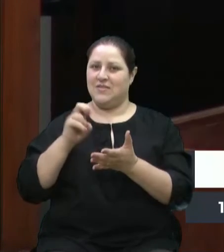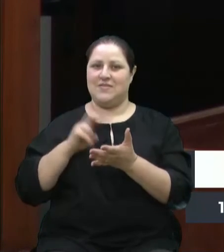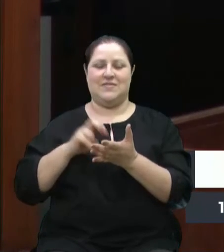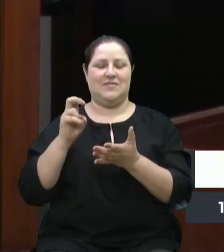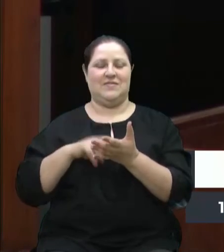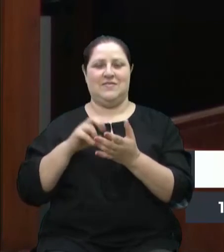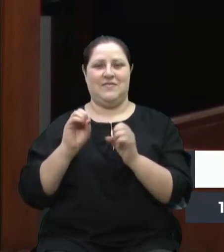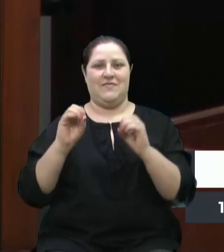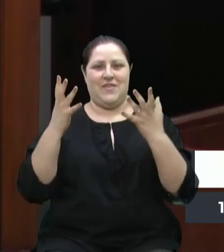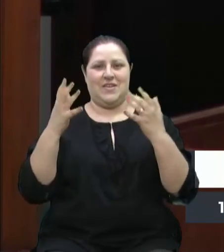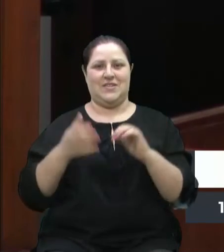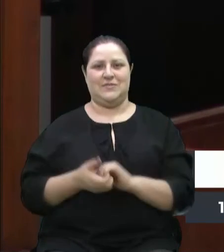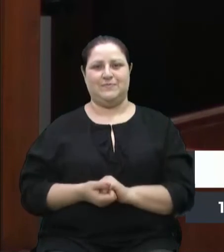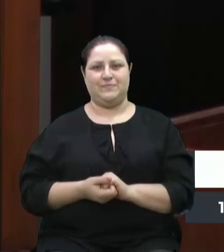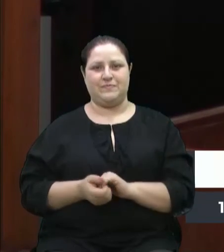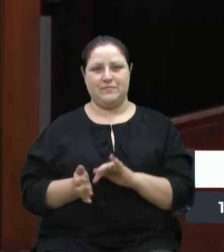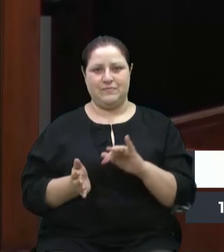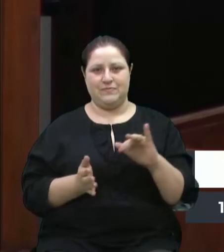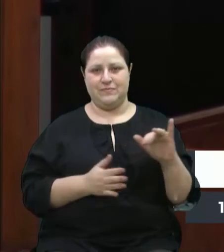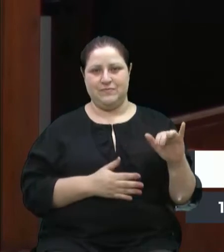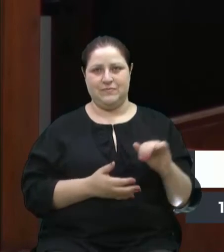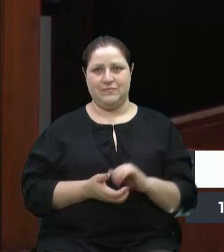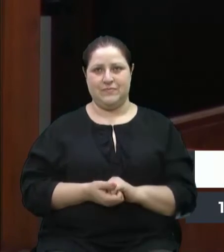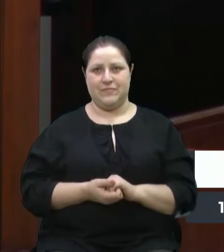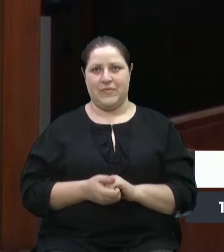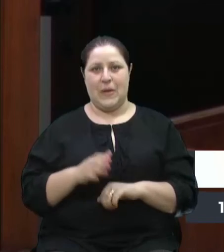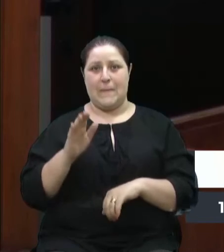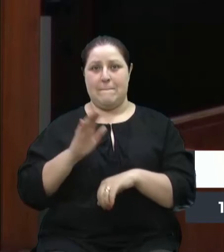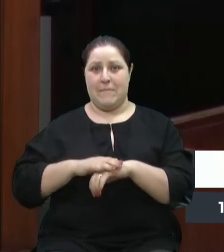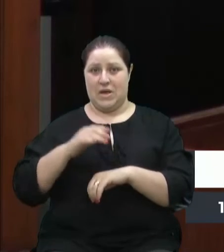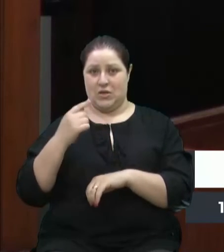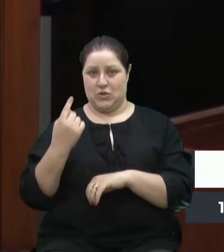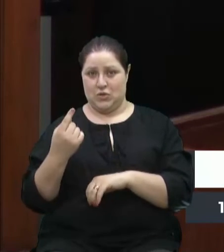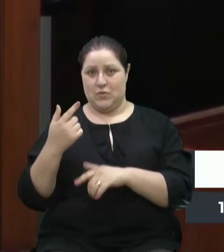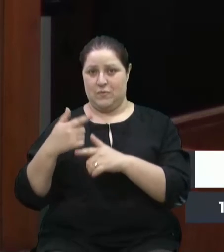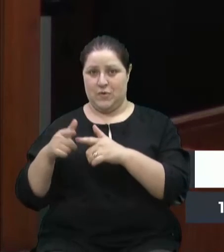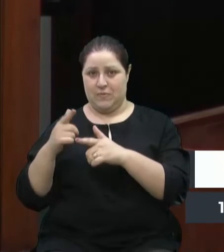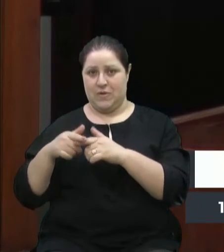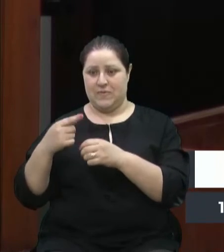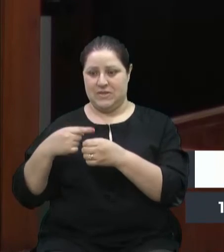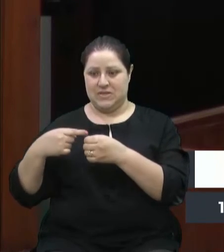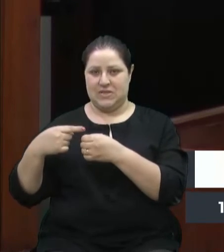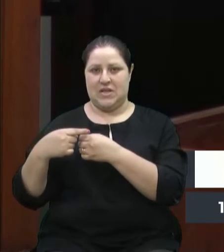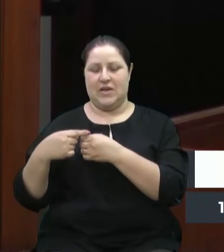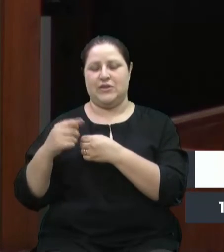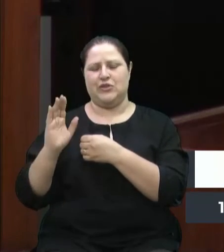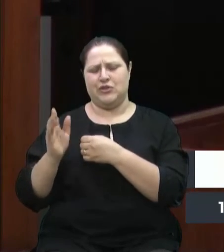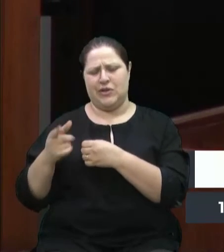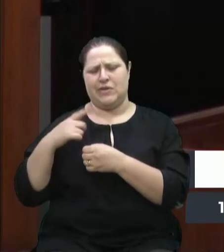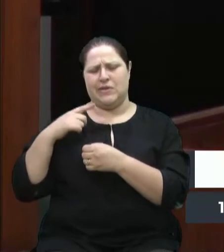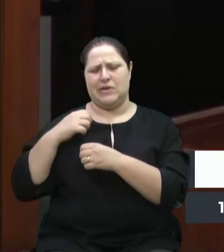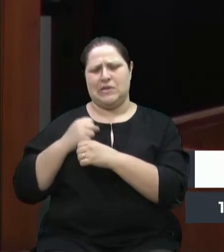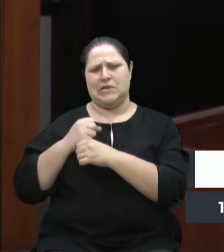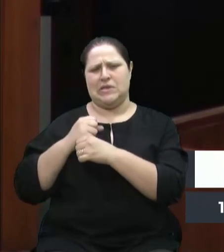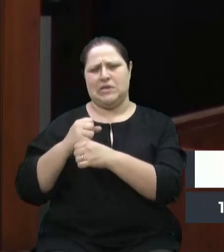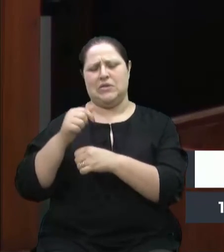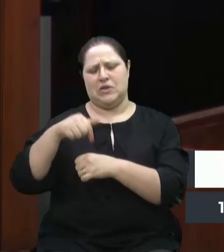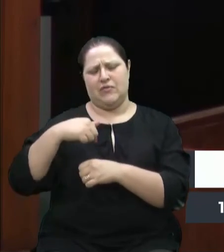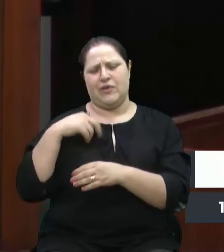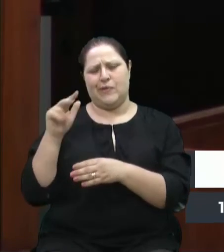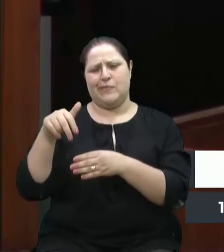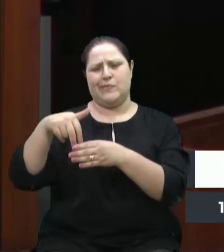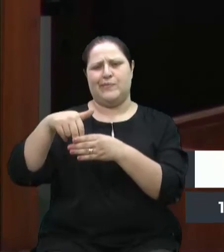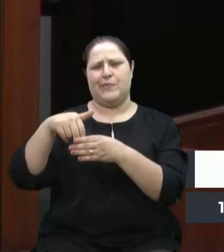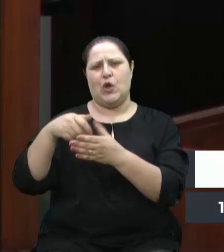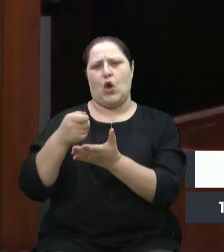né, que a cidade vinha enfrentando há anos, que a gente vinha nessa tribuna cobrar, fizemos encontros,